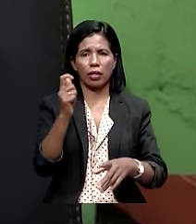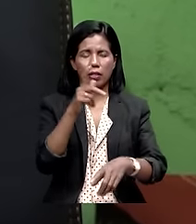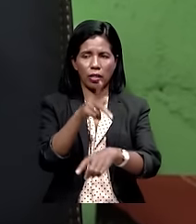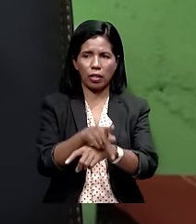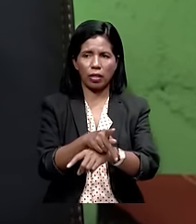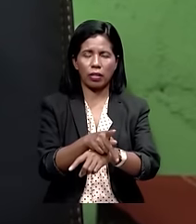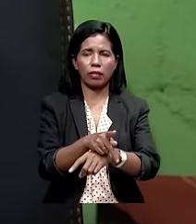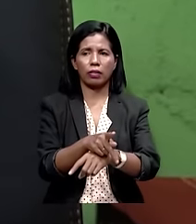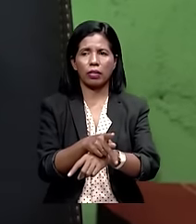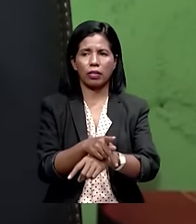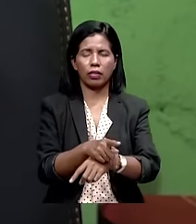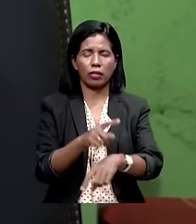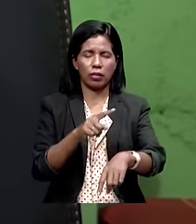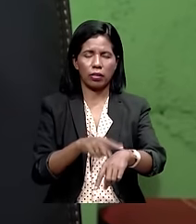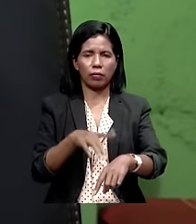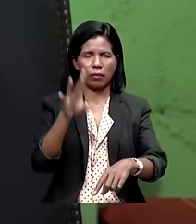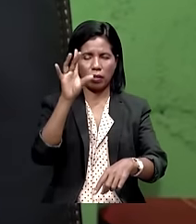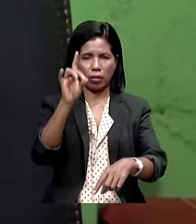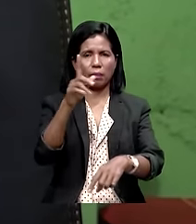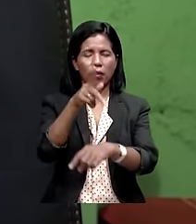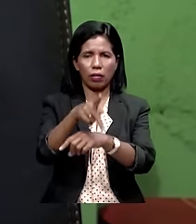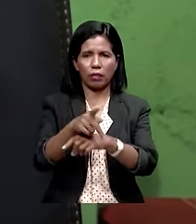menos tuku alu hansene